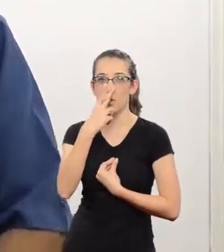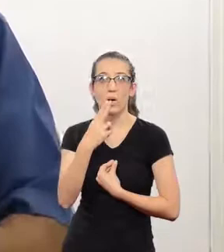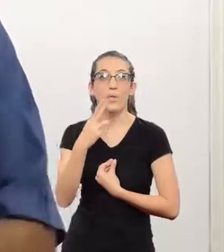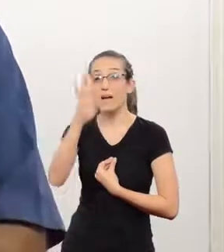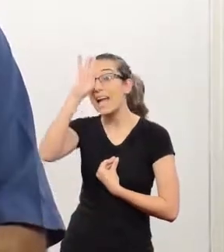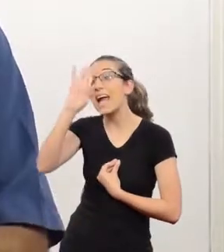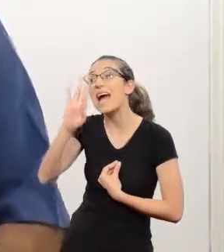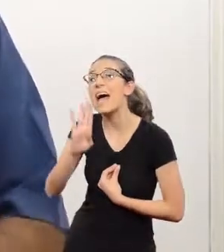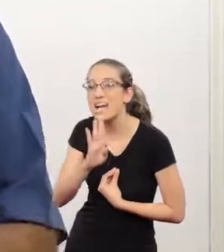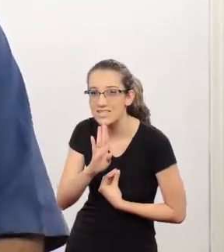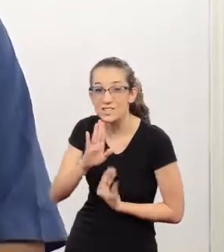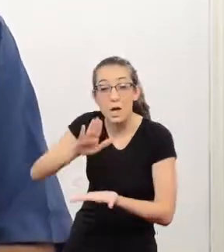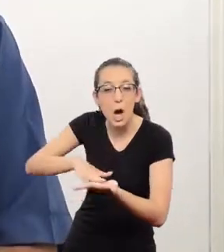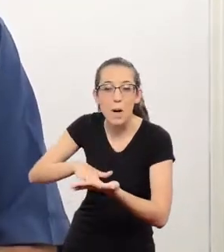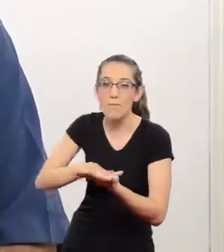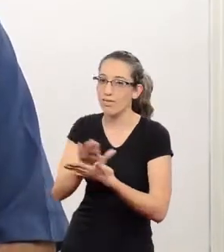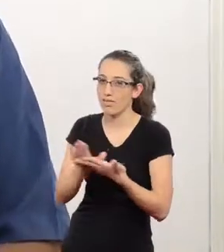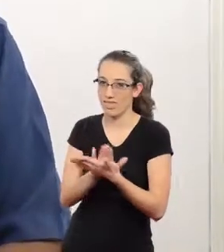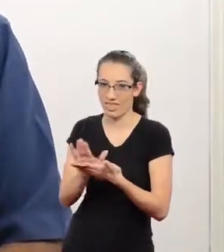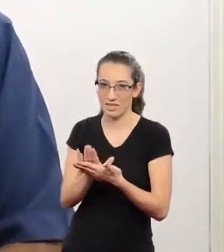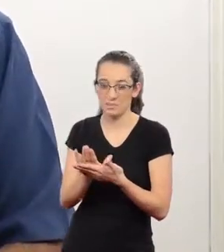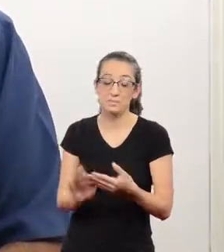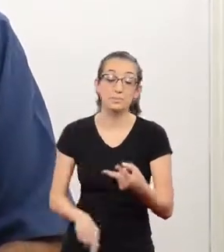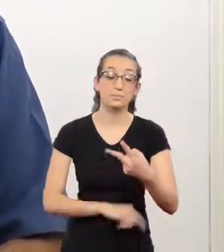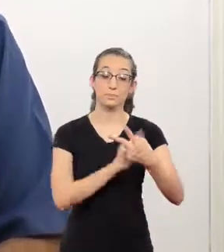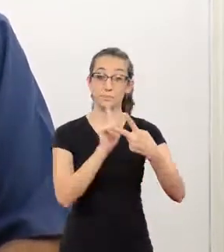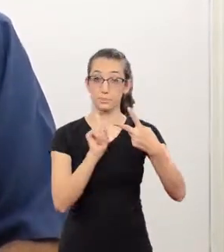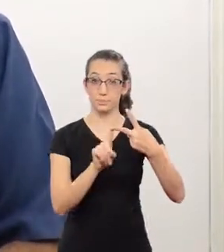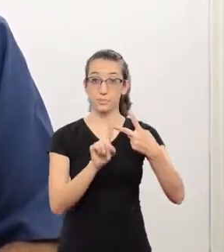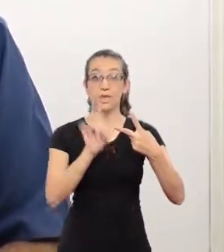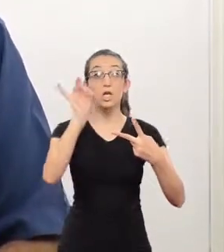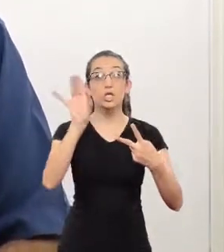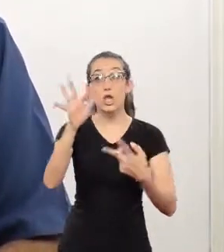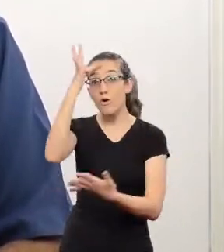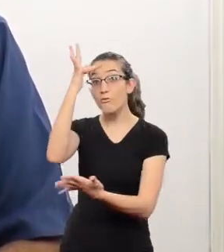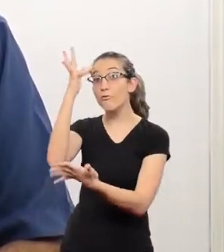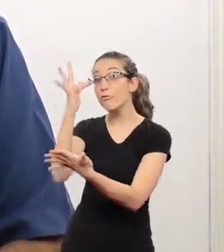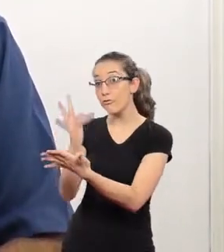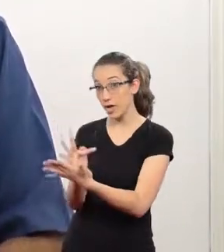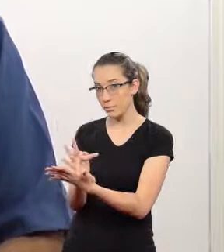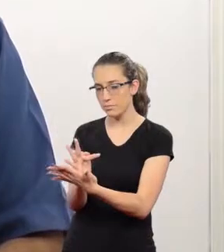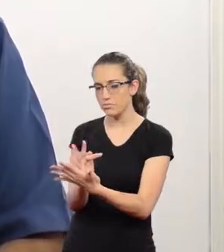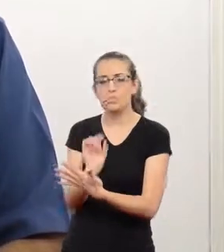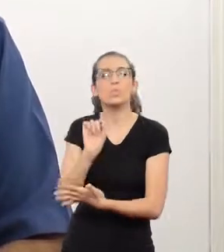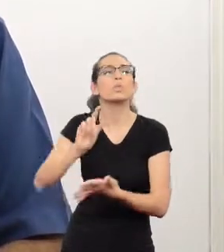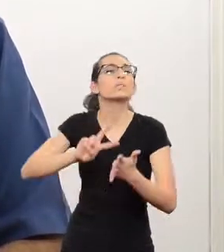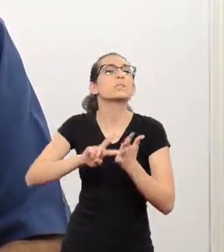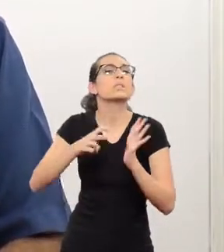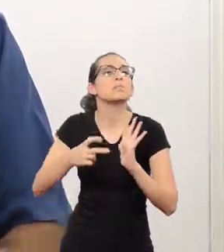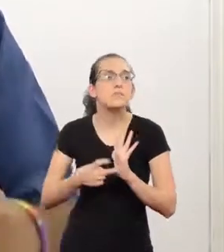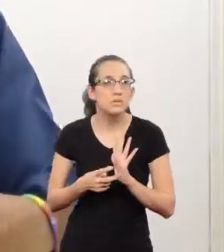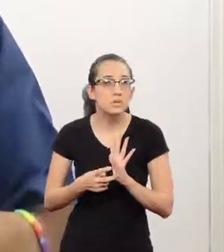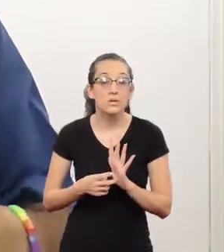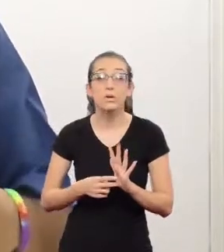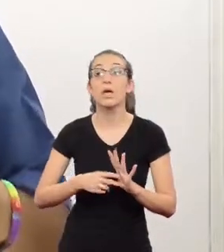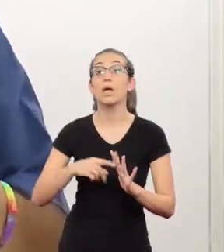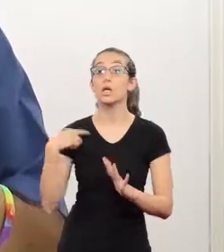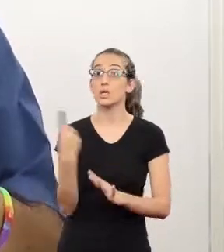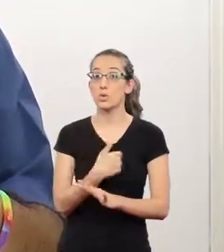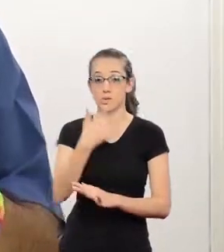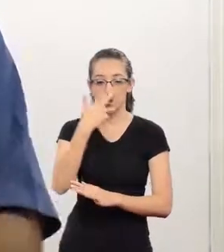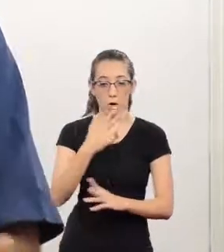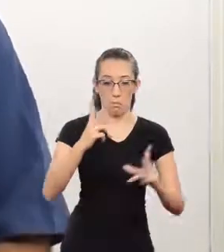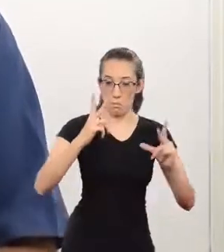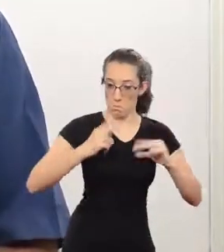é de graça a deus não cobra nada o segundo pilar é somente a fé e significa o quê que assim como nós não